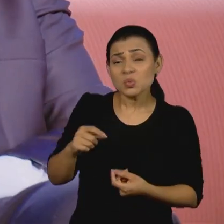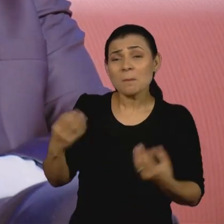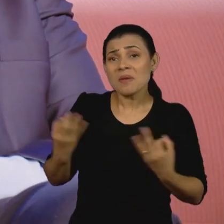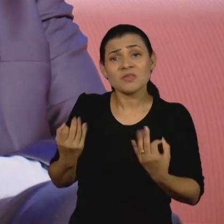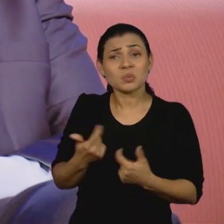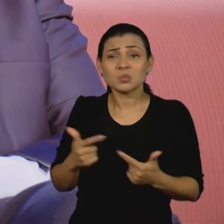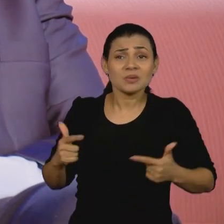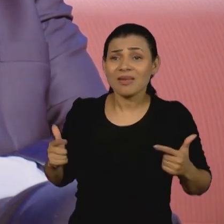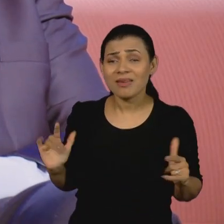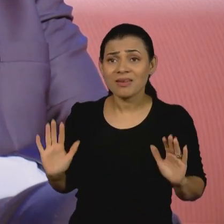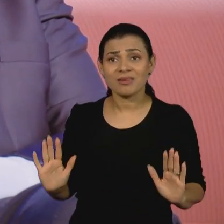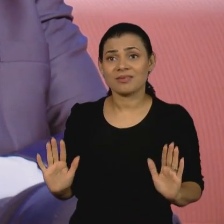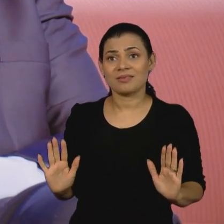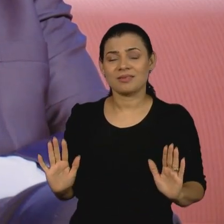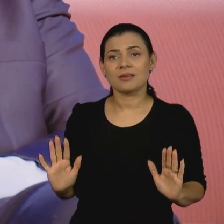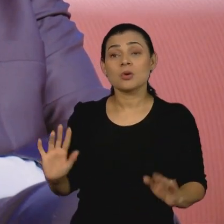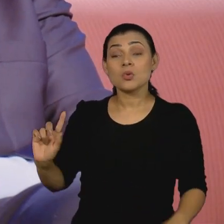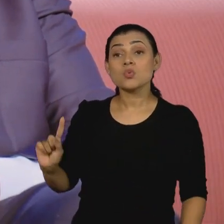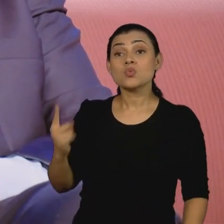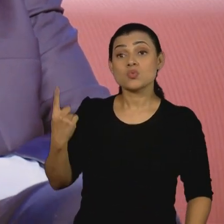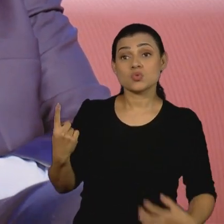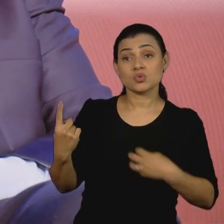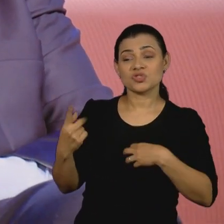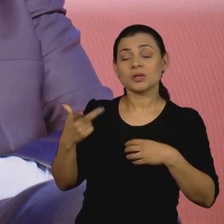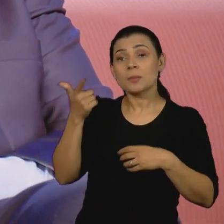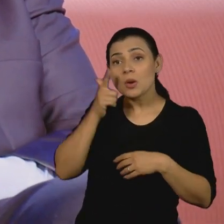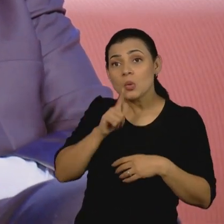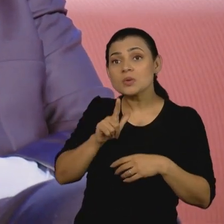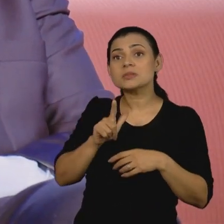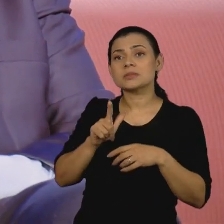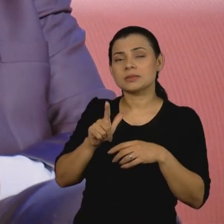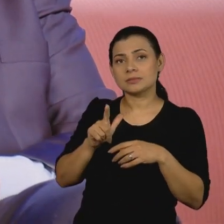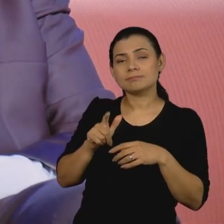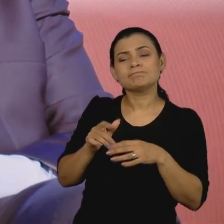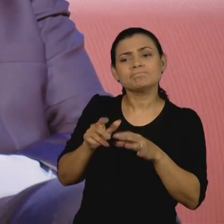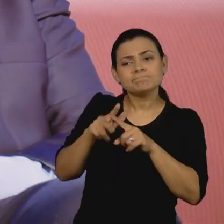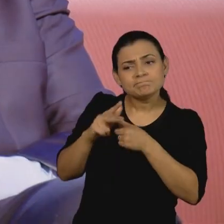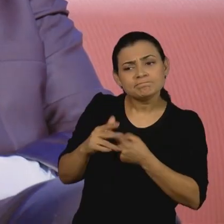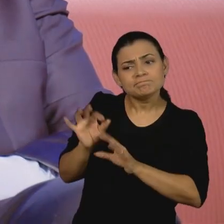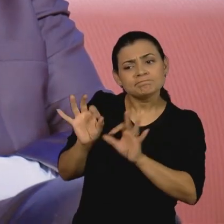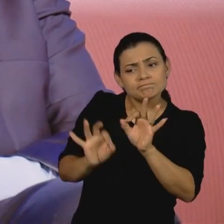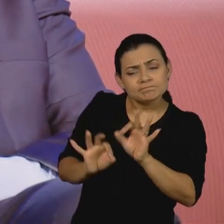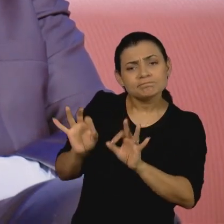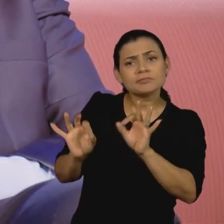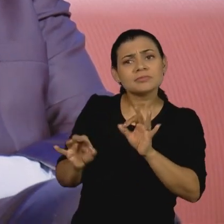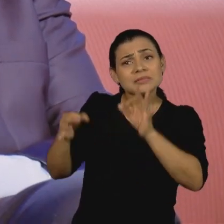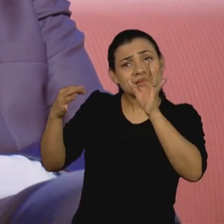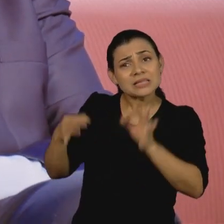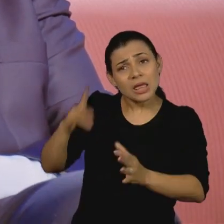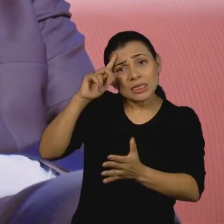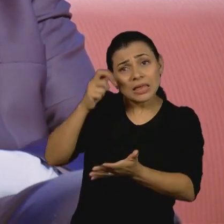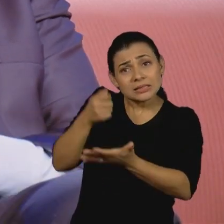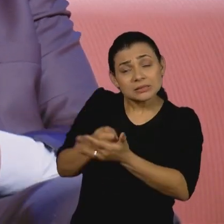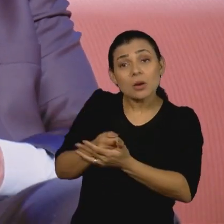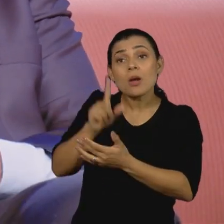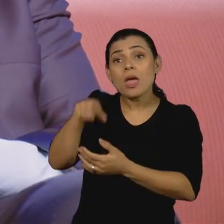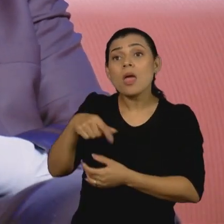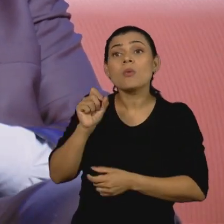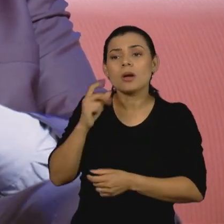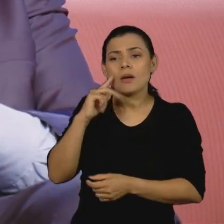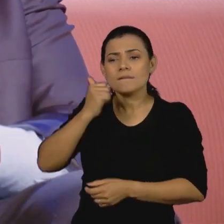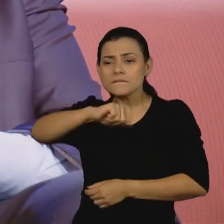A única forma que você tem para corrigir imperfeições é recebendo as sugestões,